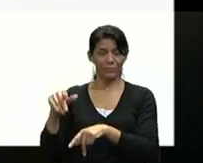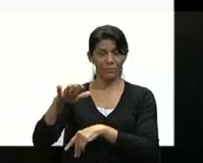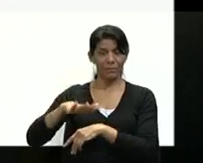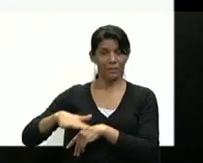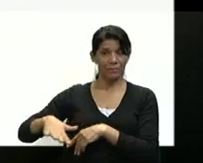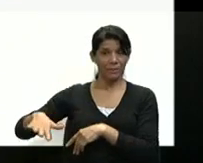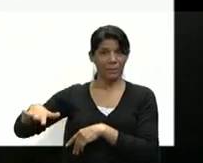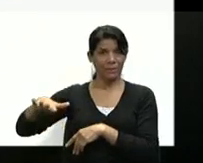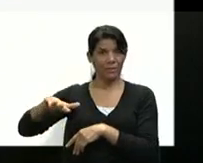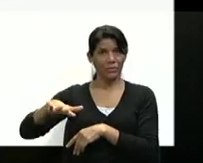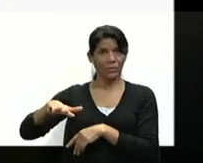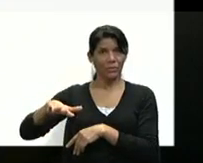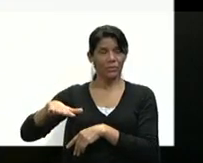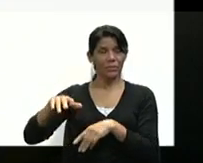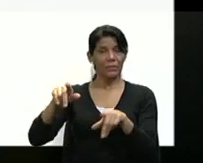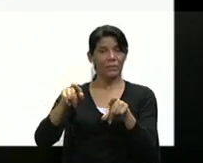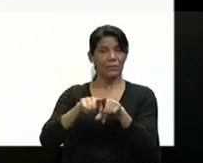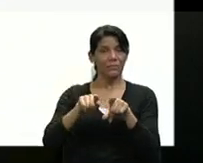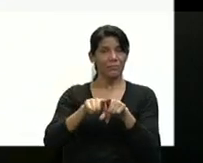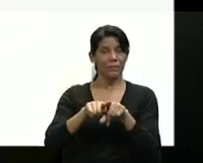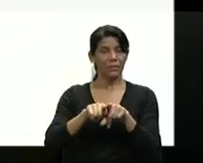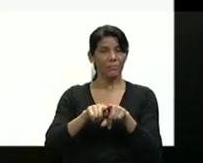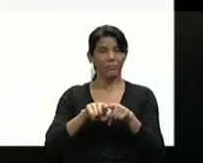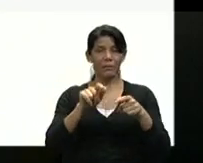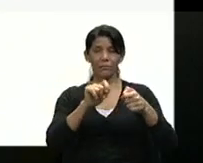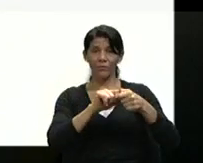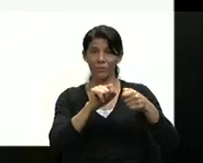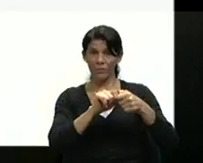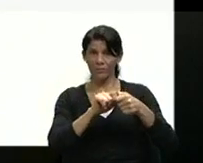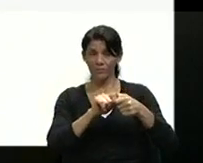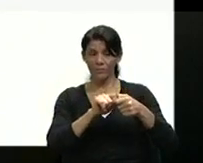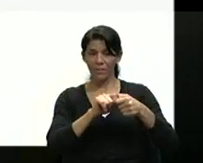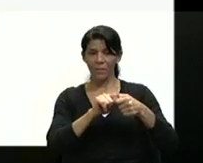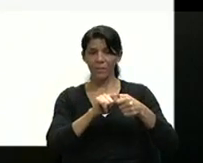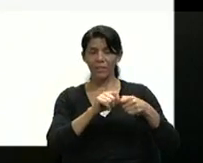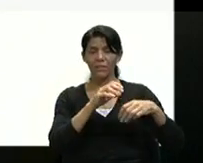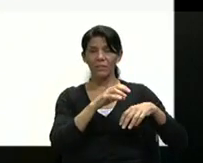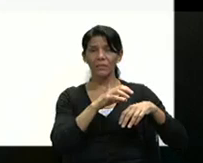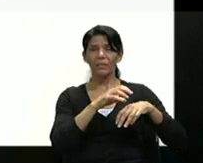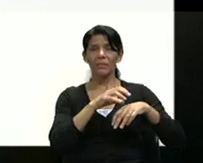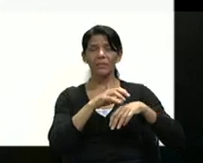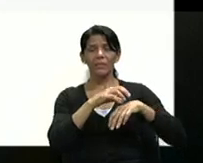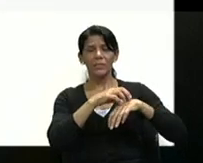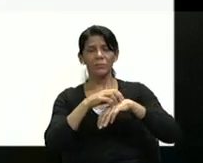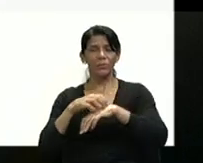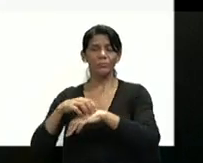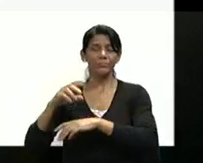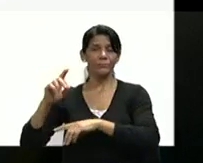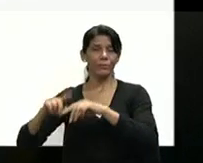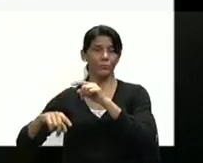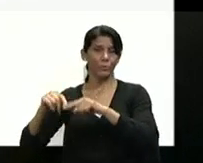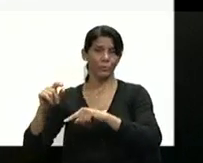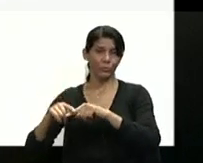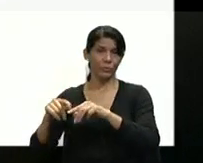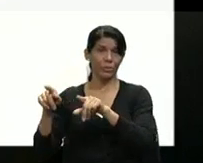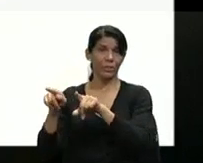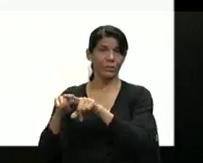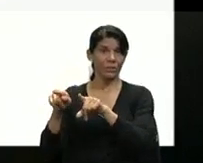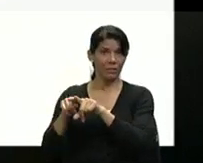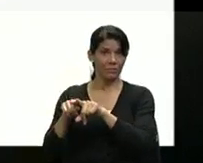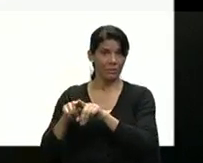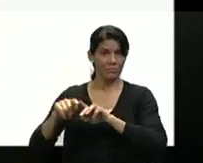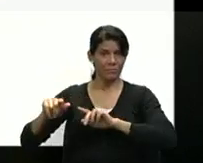ambiente, como a fabricação e transporte de produtos, e também na prestação